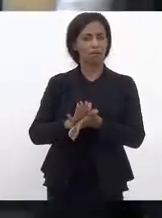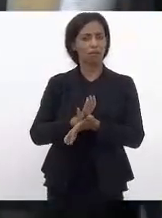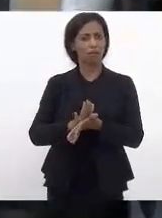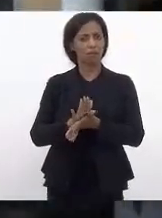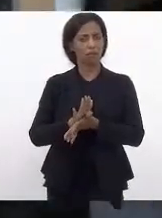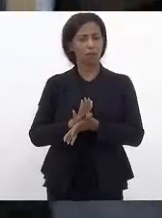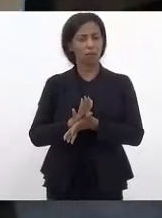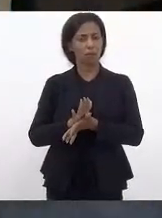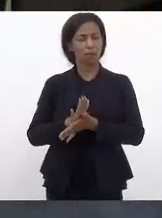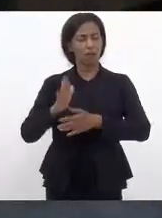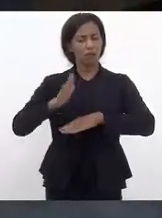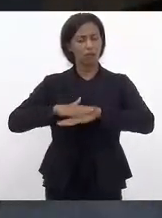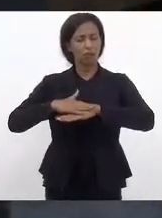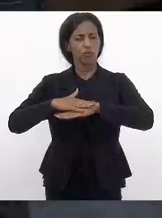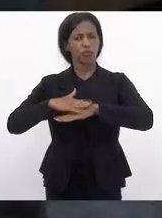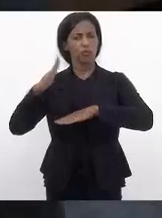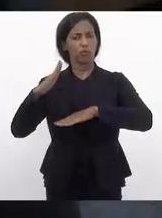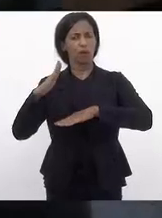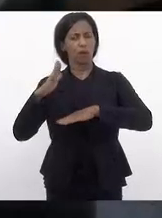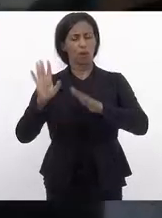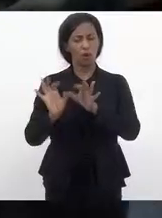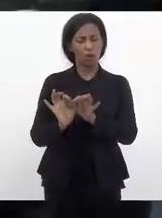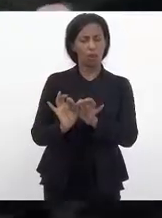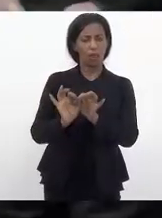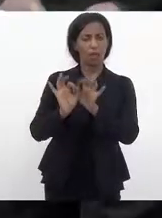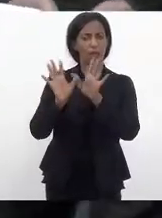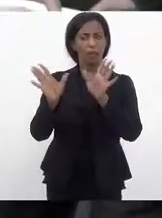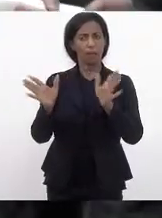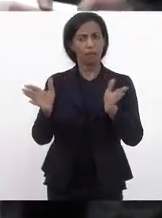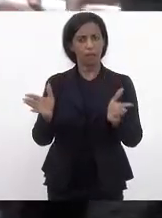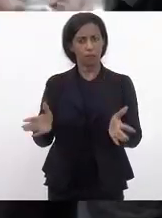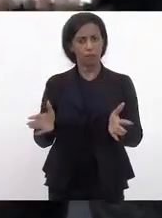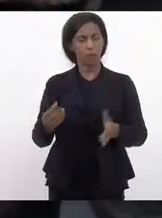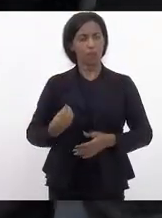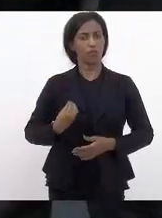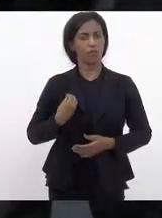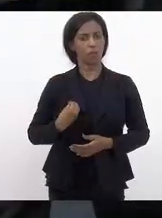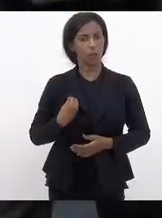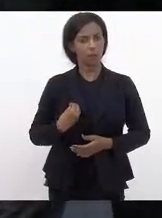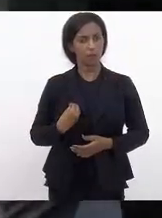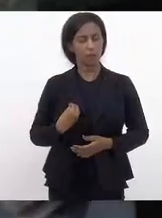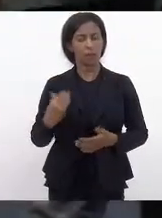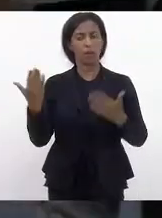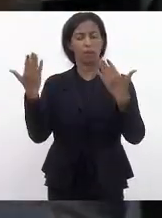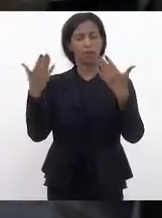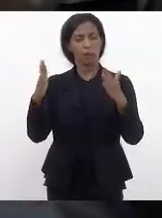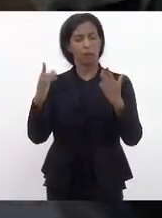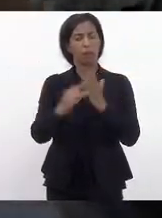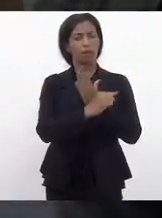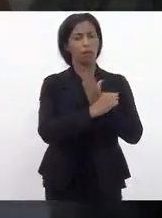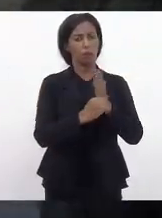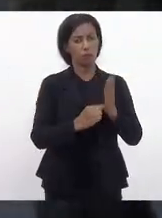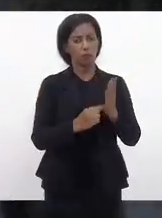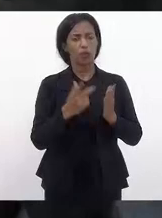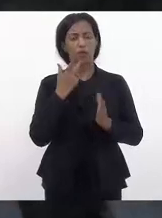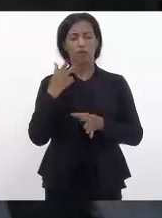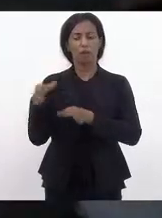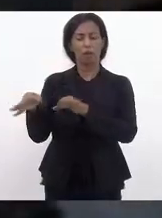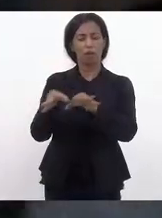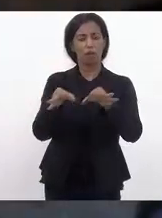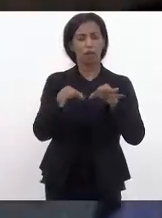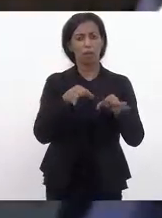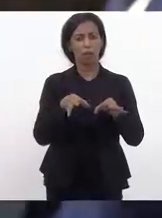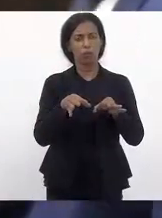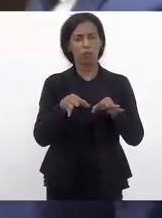o tio maior tutela constitucional que seja a liberdade EA vida parabenizar os autores e dizer que o projeto